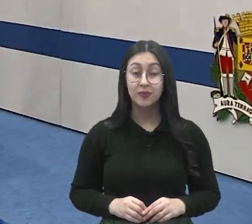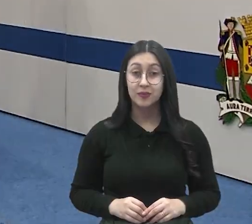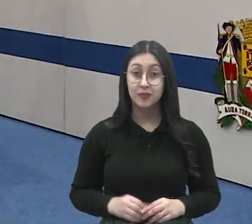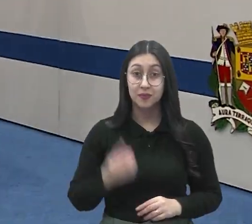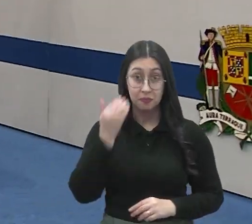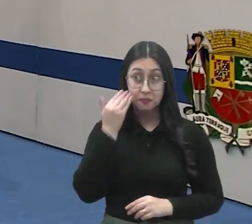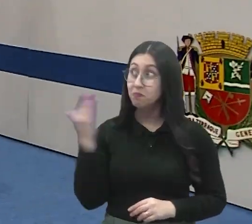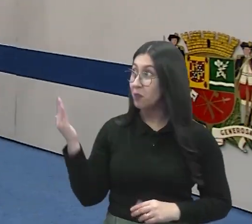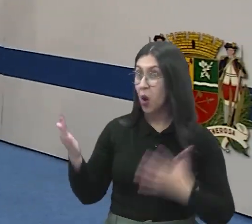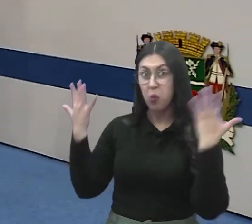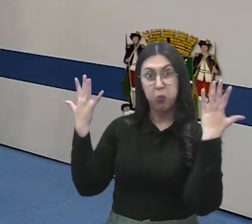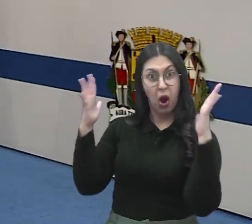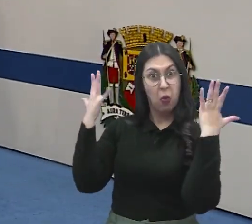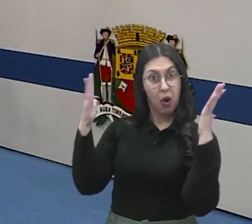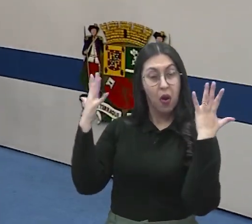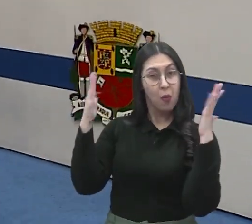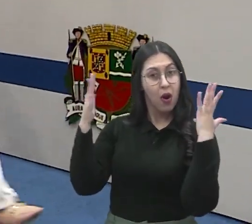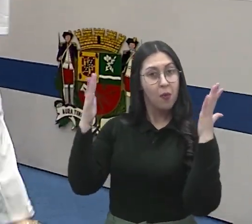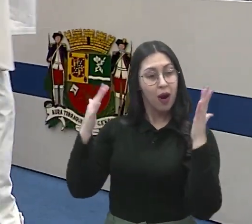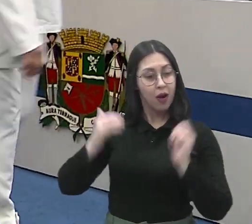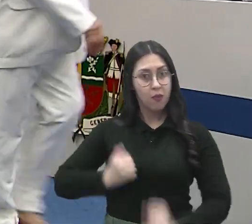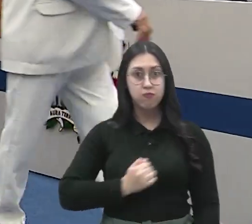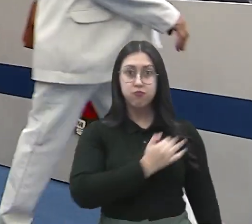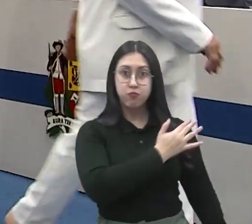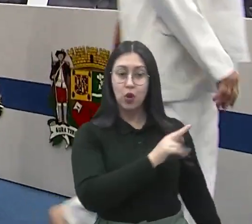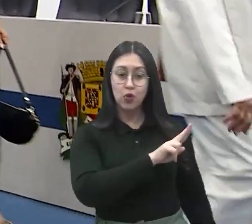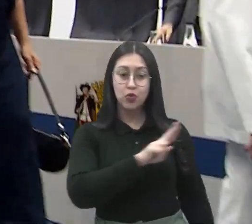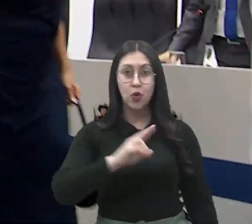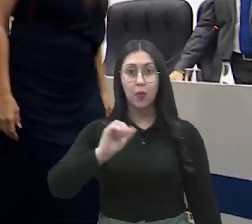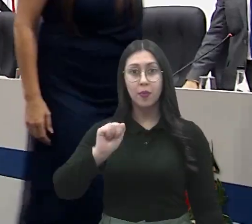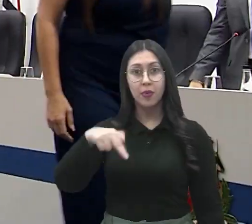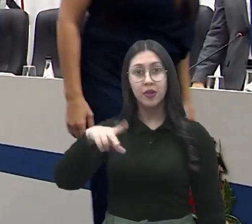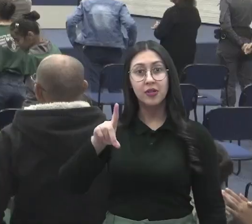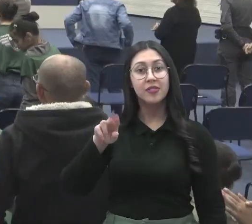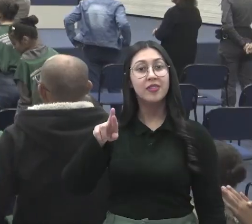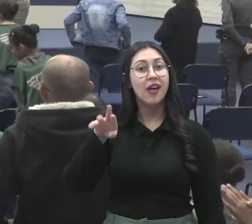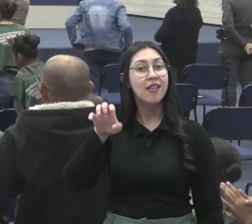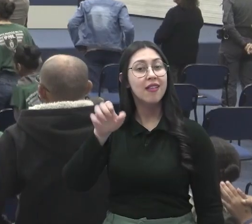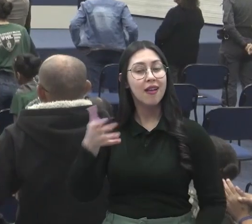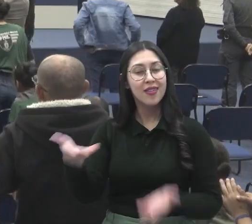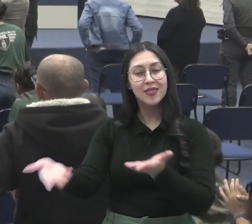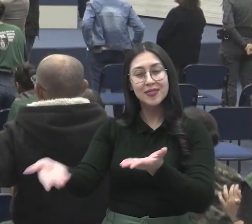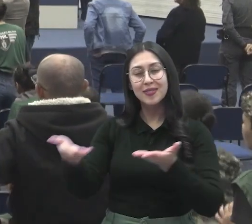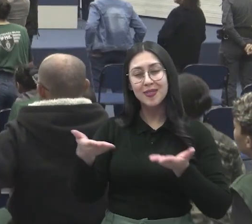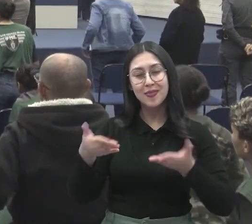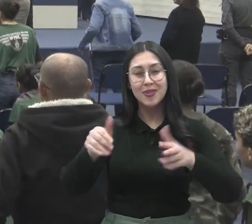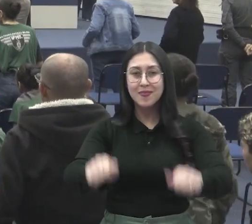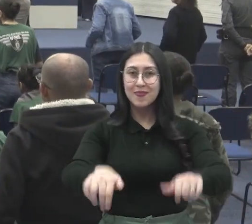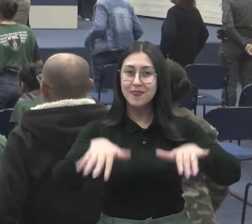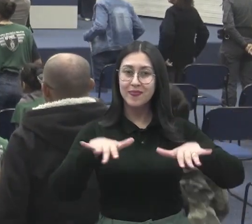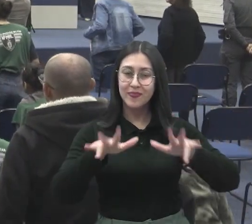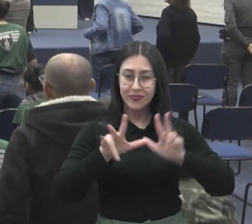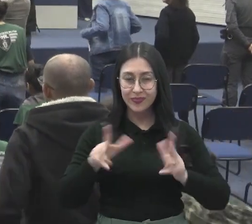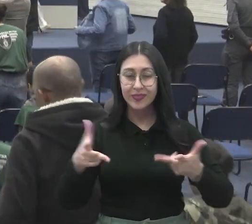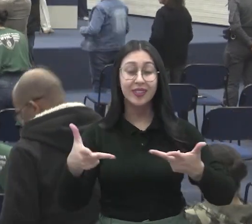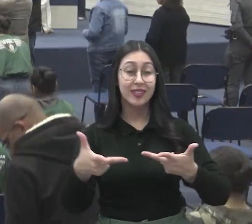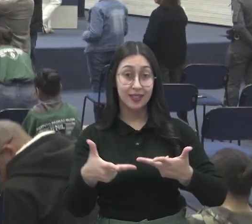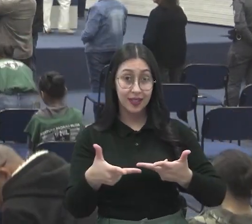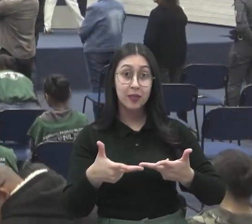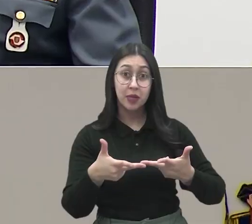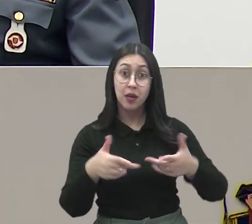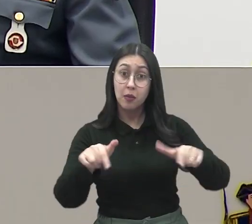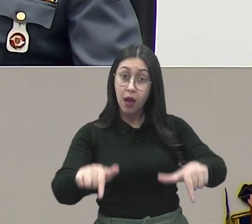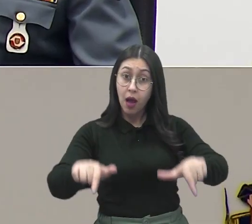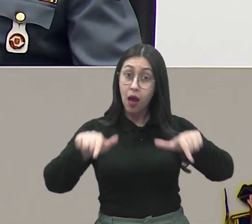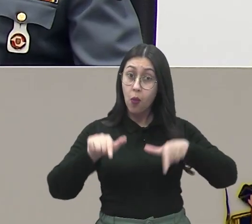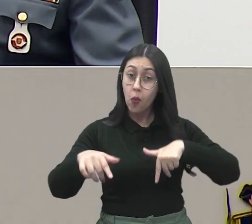Foi dessa forma que o capitão da Polícia Militar André da Silva Rosa foi recepcionado no plenário da Câmara Municipal